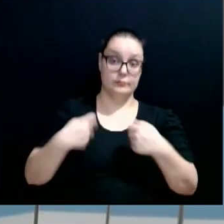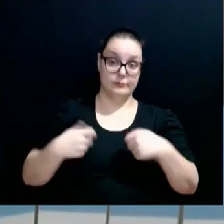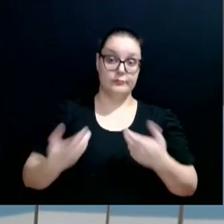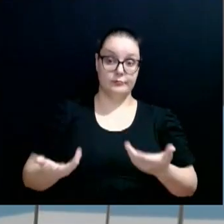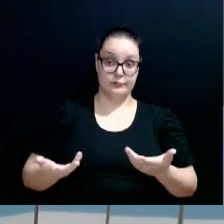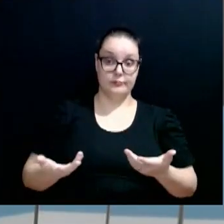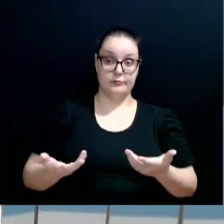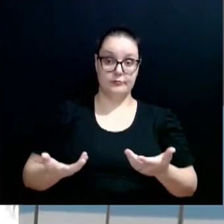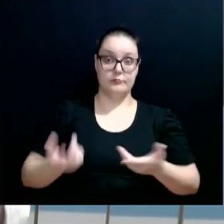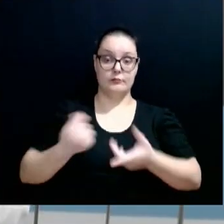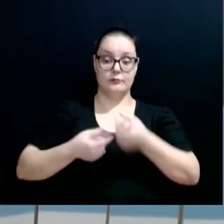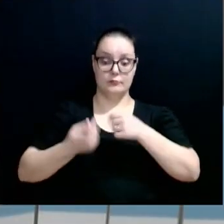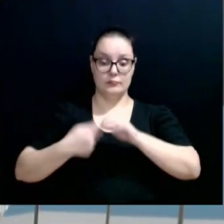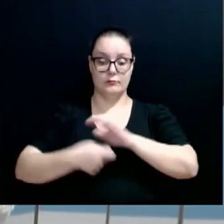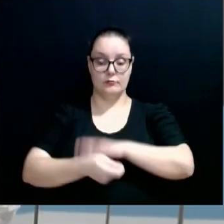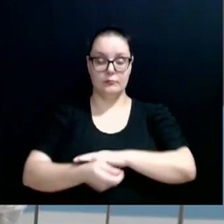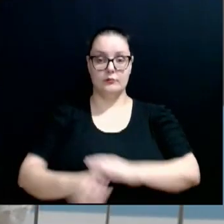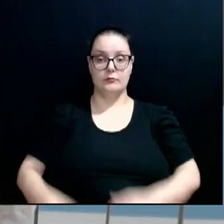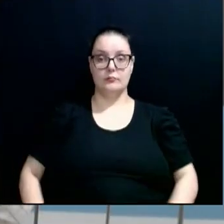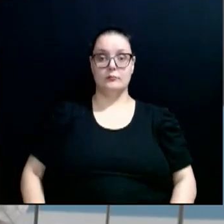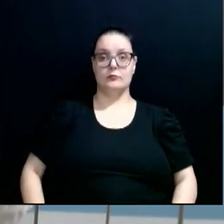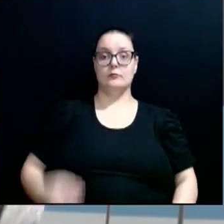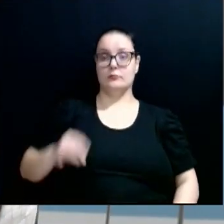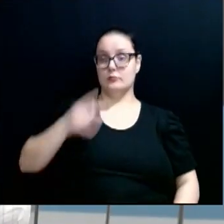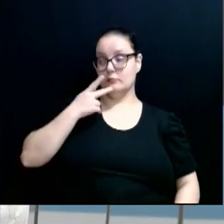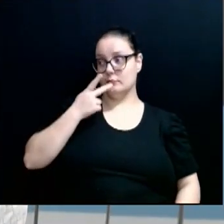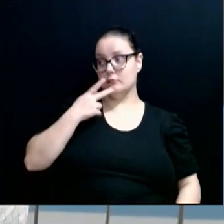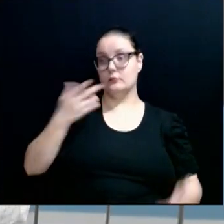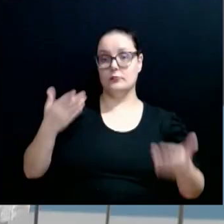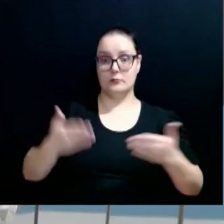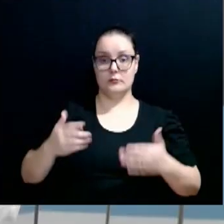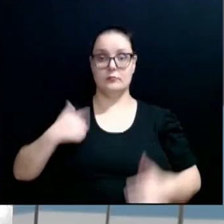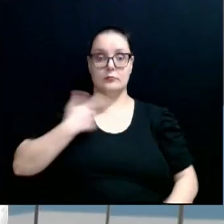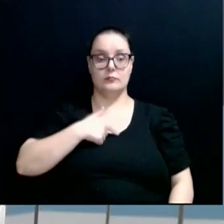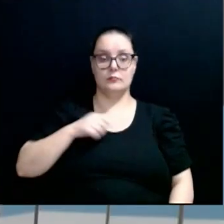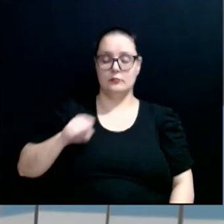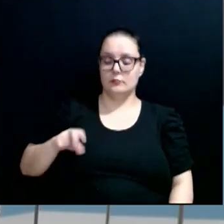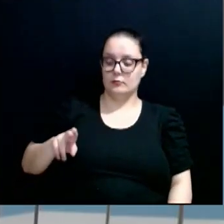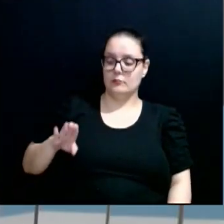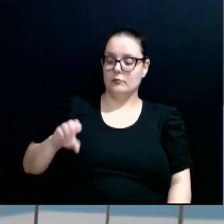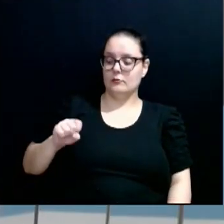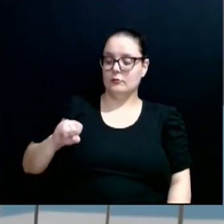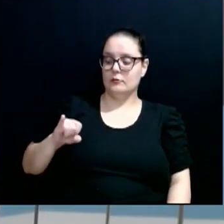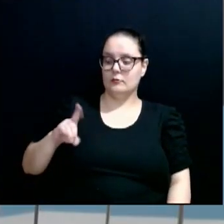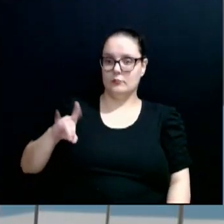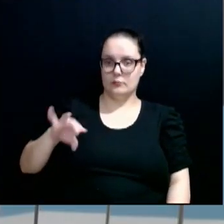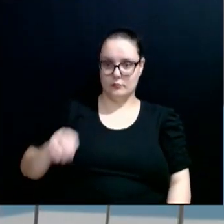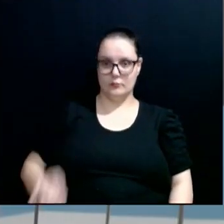investimento, né? Se a gente está falando hoje já que o nosso subsídio já tem